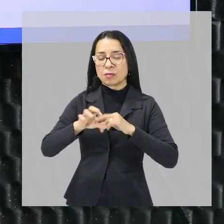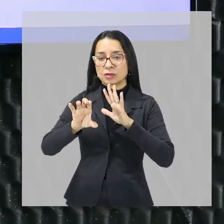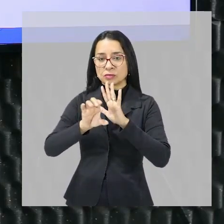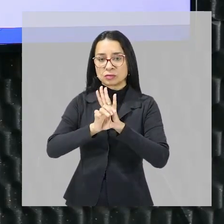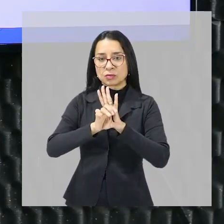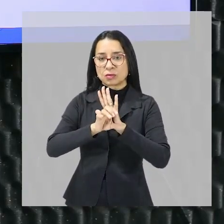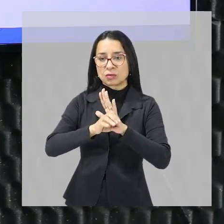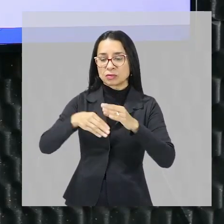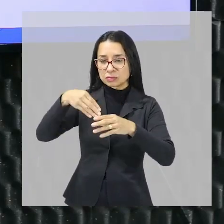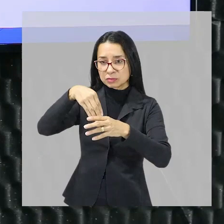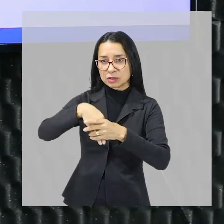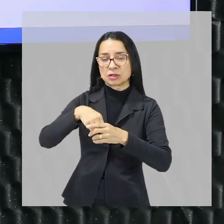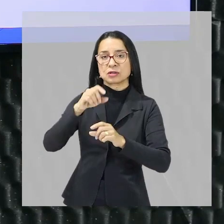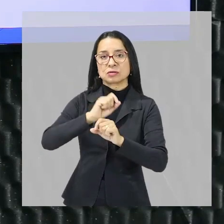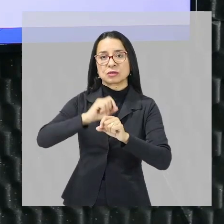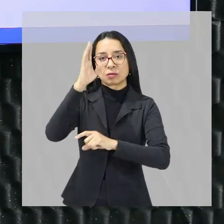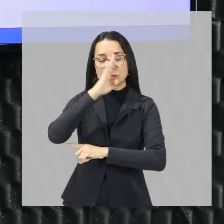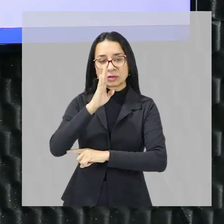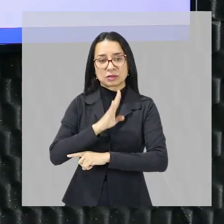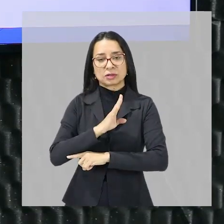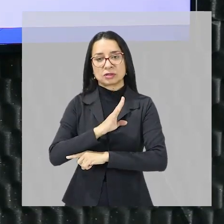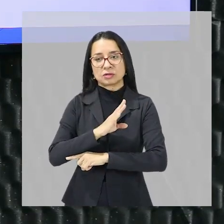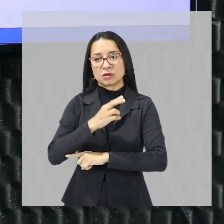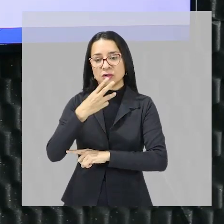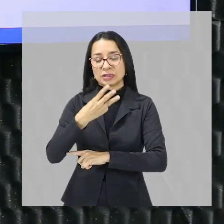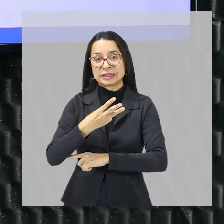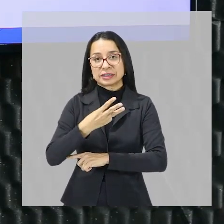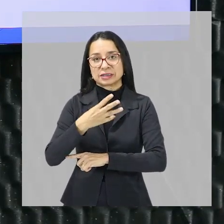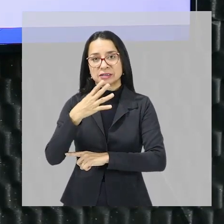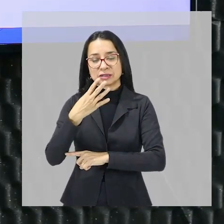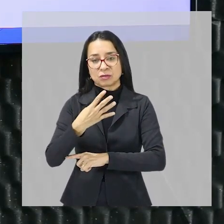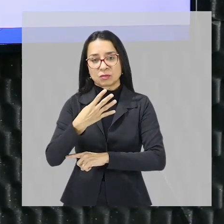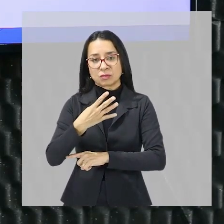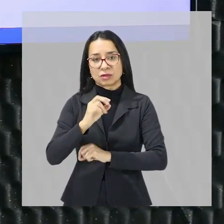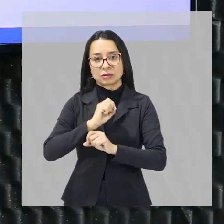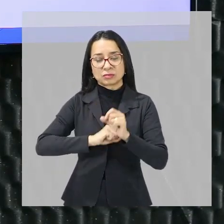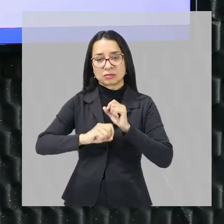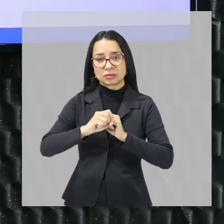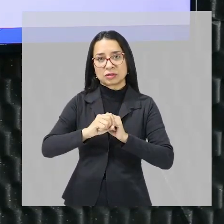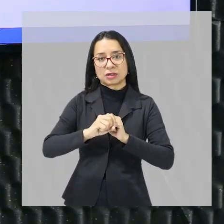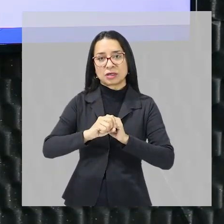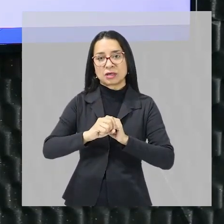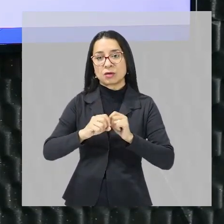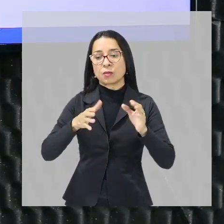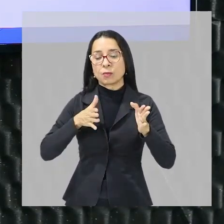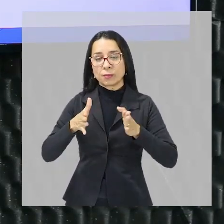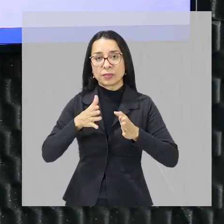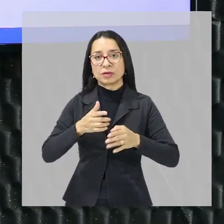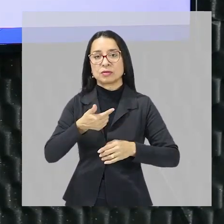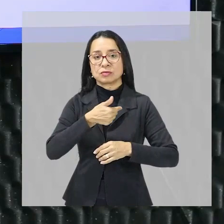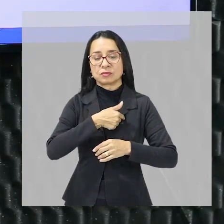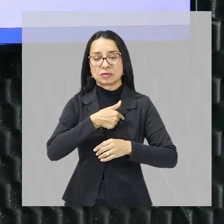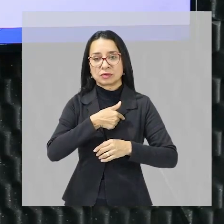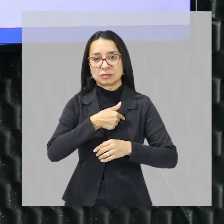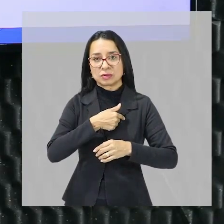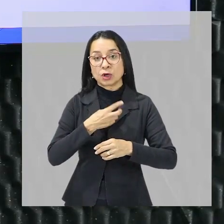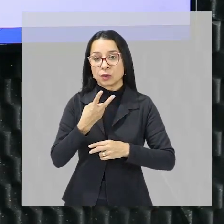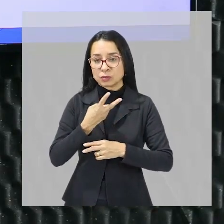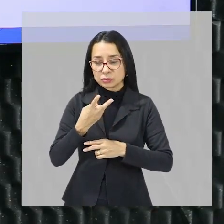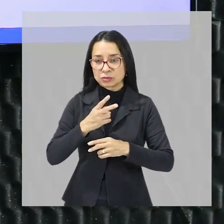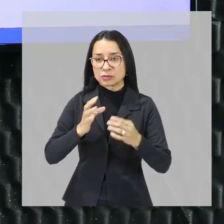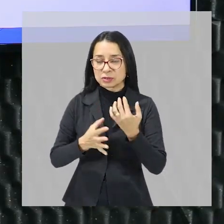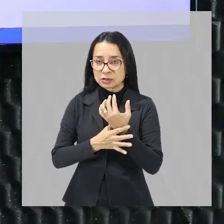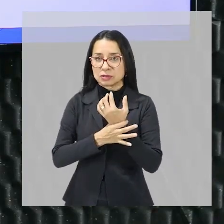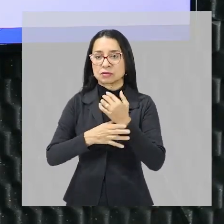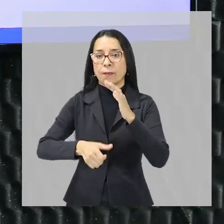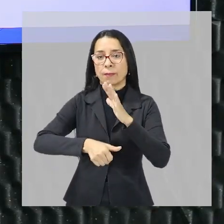34 a Constituição do período Vargas. A reforma do Código Eleitoral, junto com a Constituição, garantiram pela primeira vez